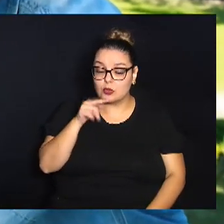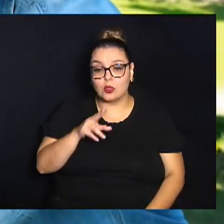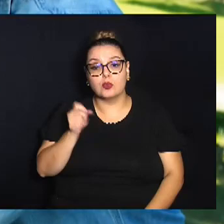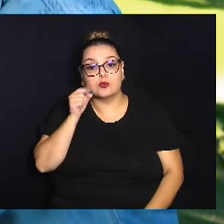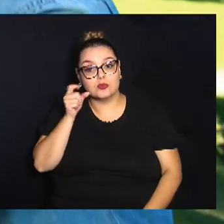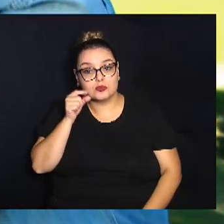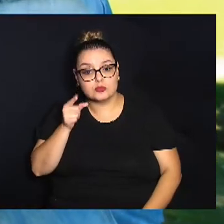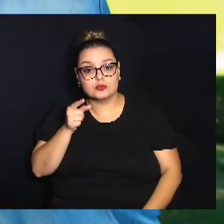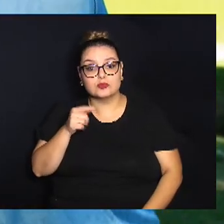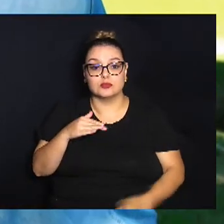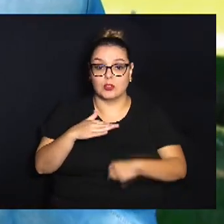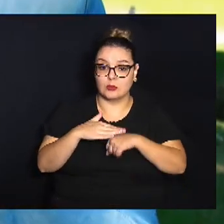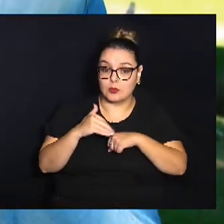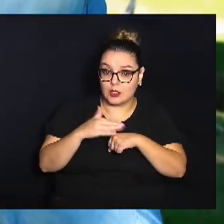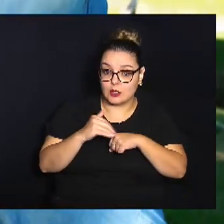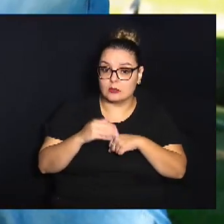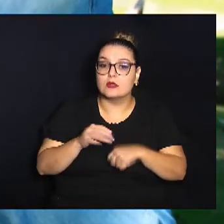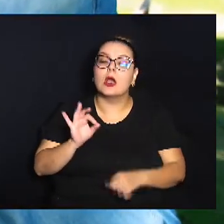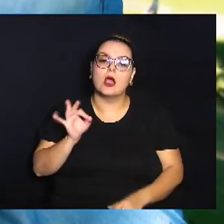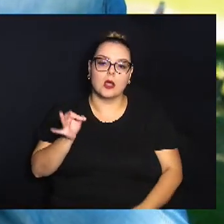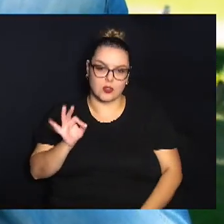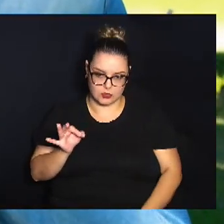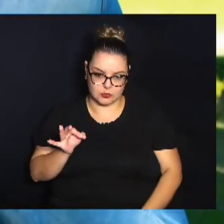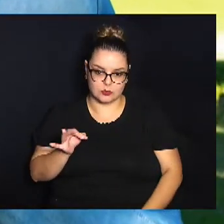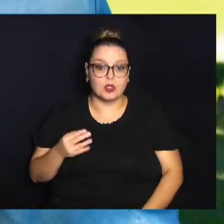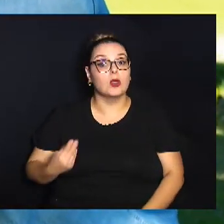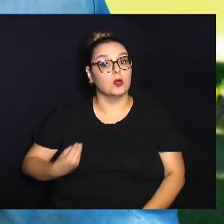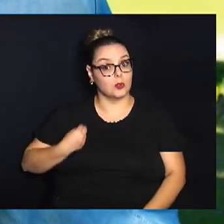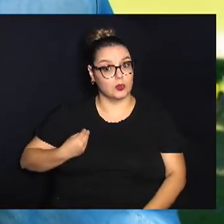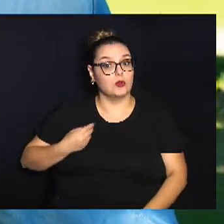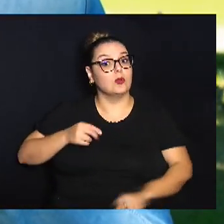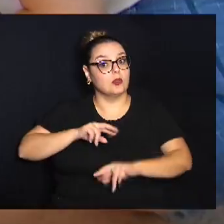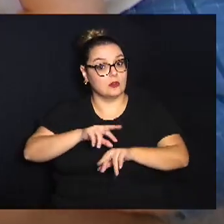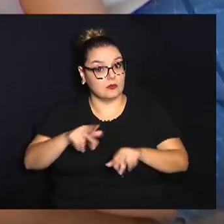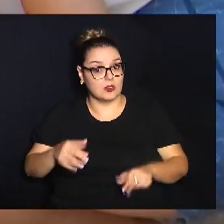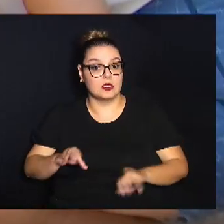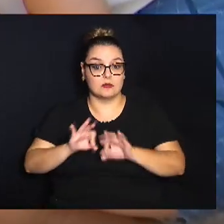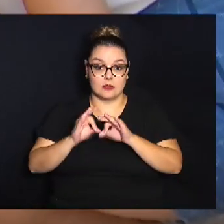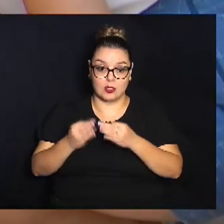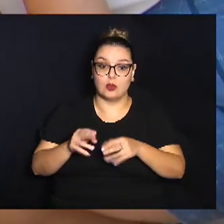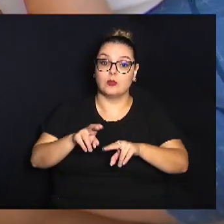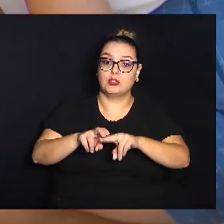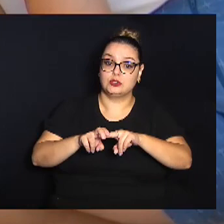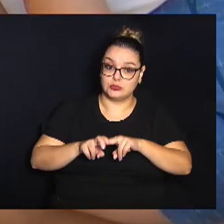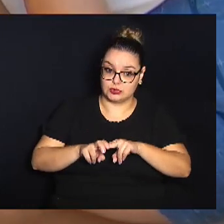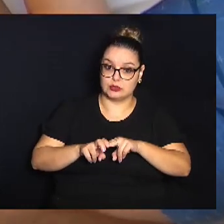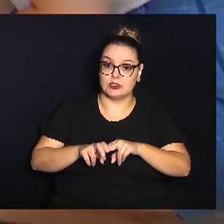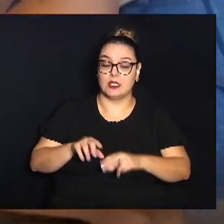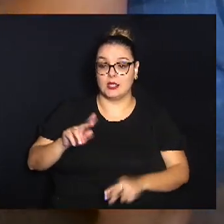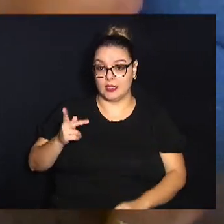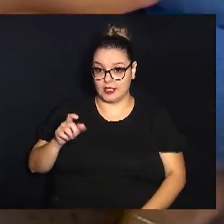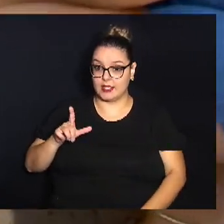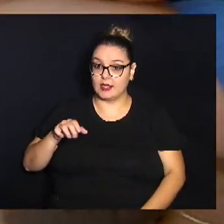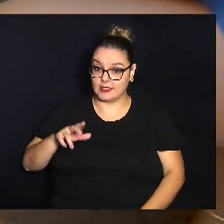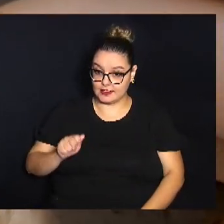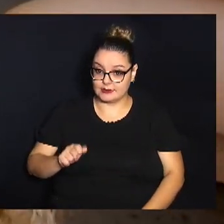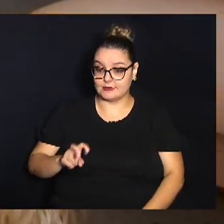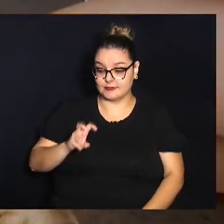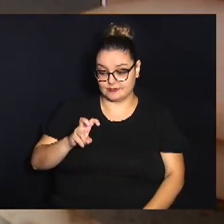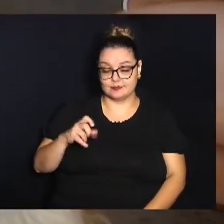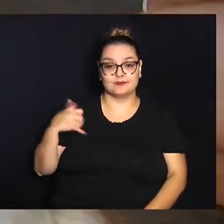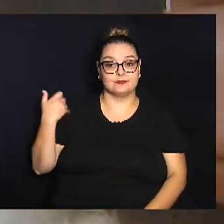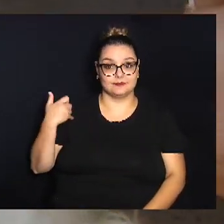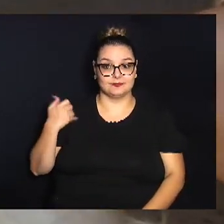de estimação com certeza está presente em muitas famílias. Por isso, Helena, que tem 5 anos,